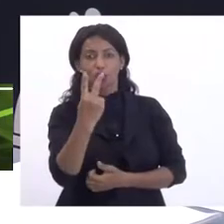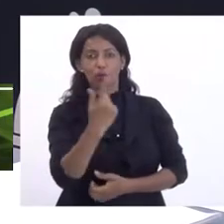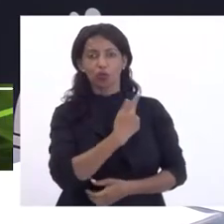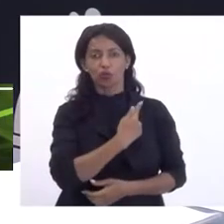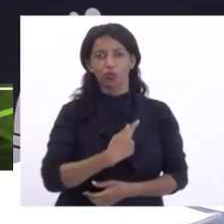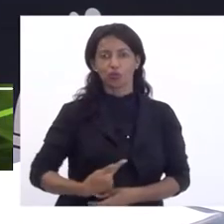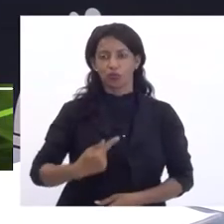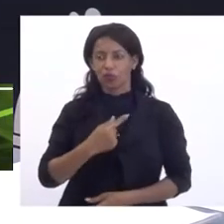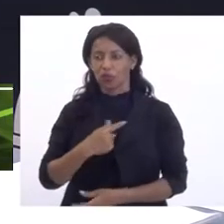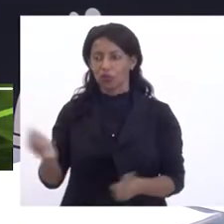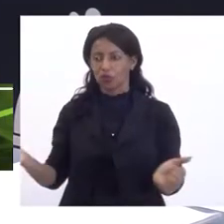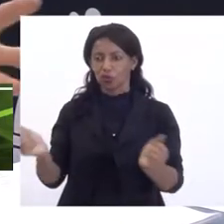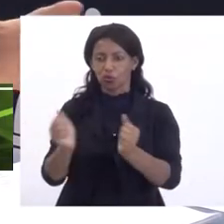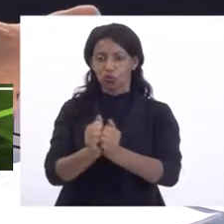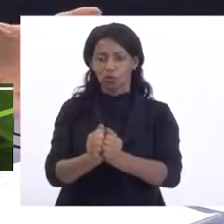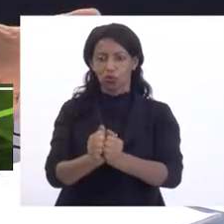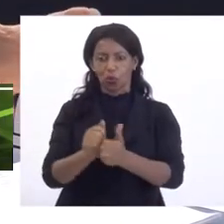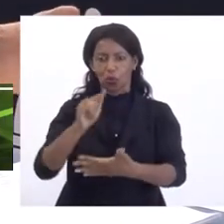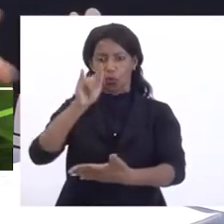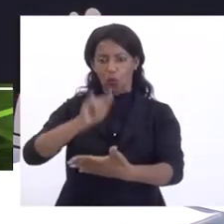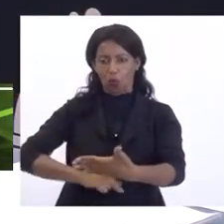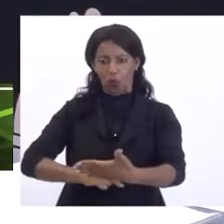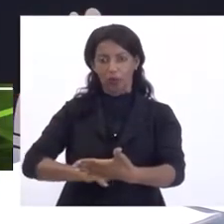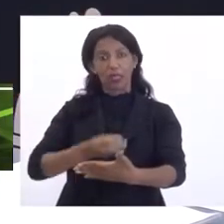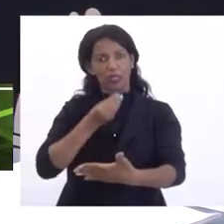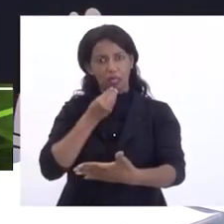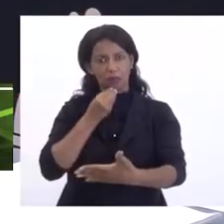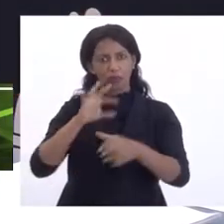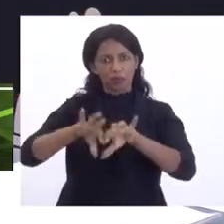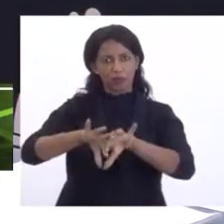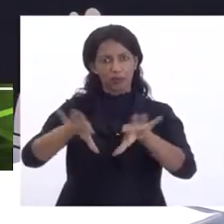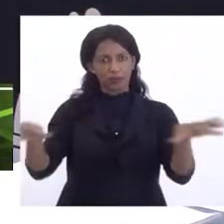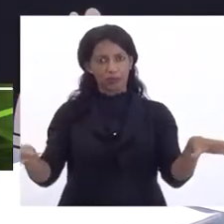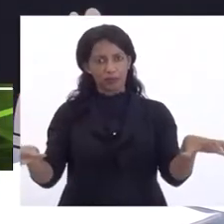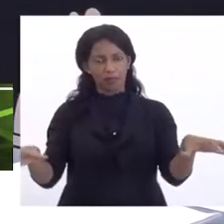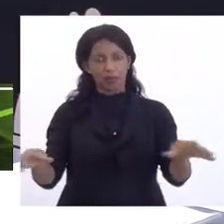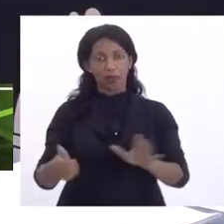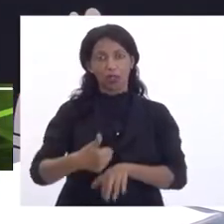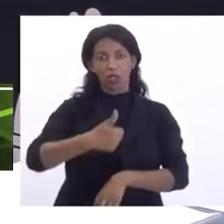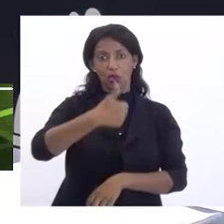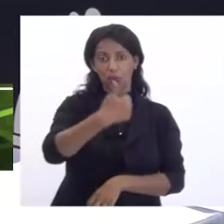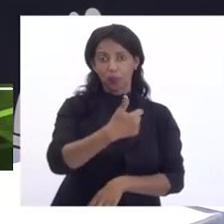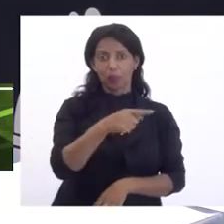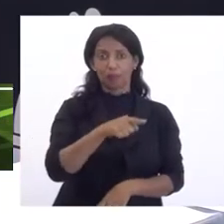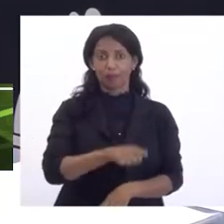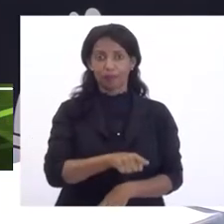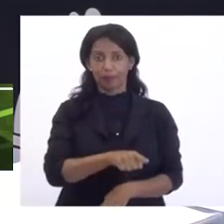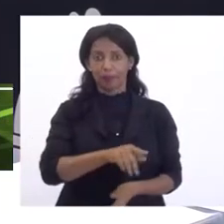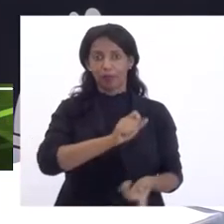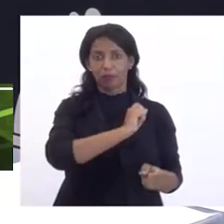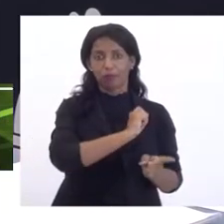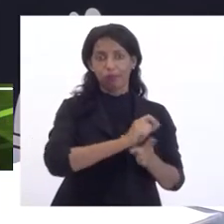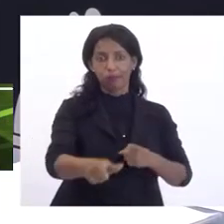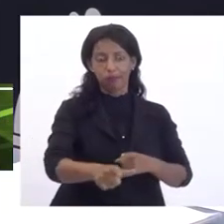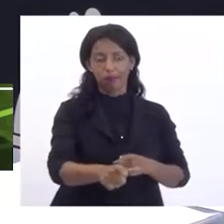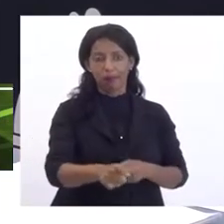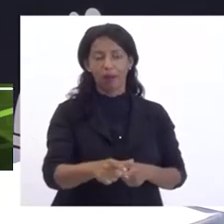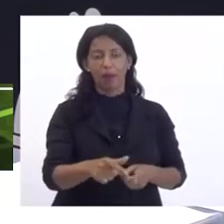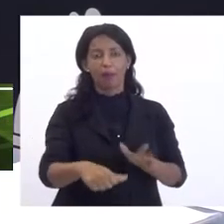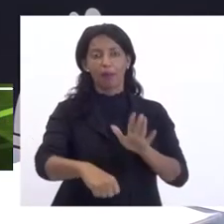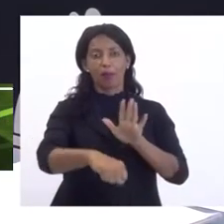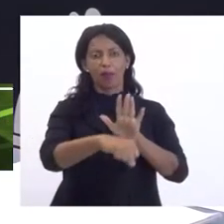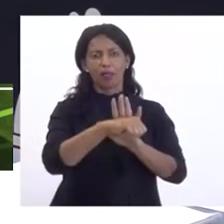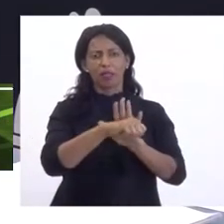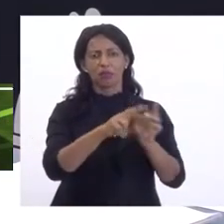governadores, que podiam ter tido as contas separadas, e o primeiro foi cassado por crime